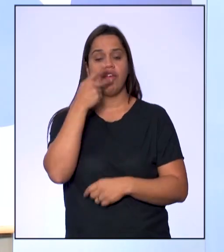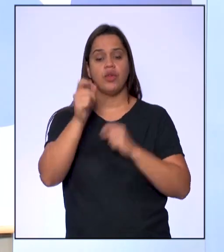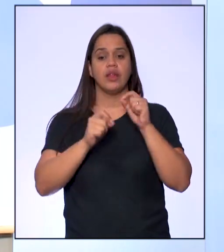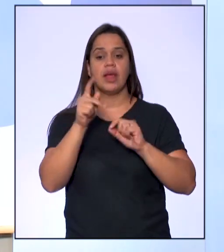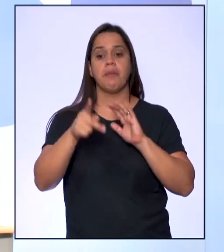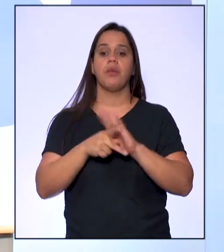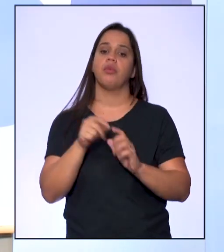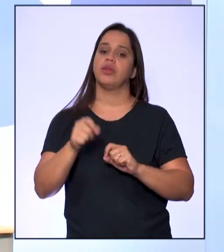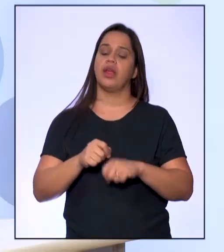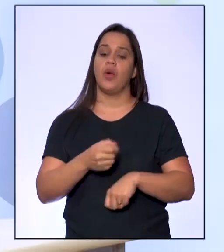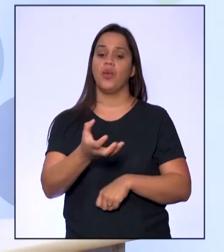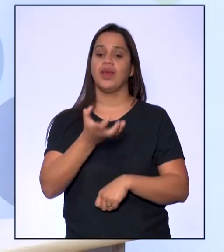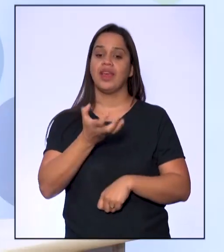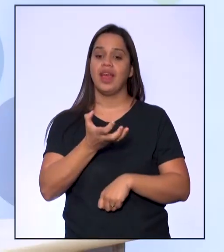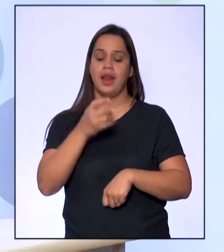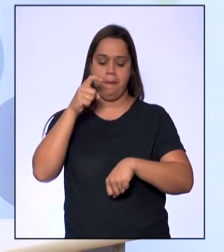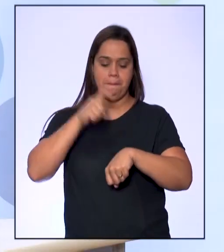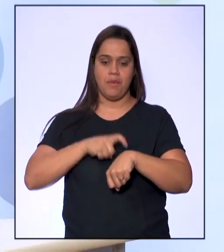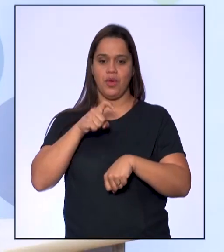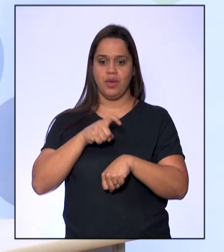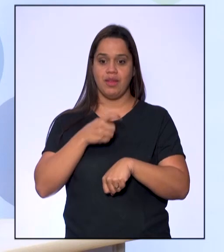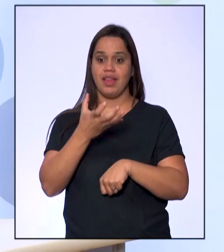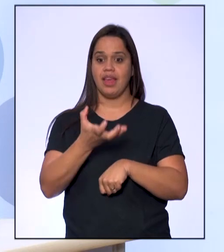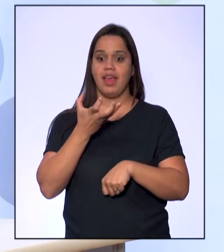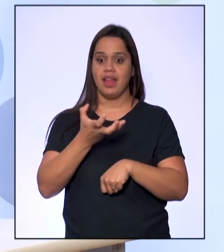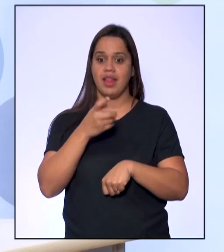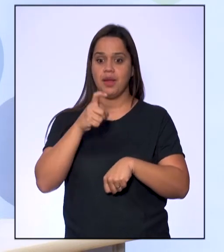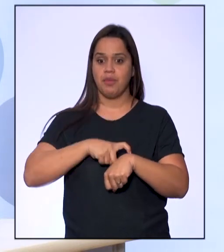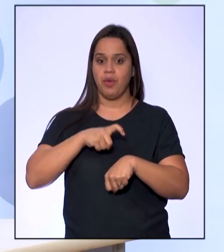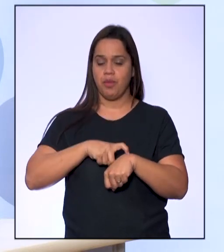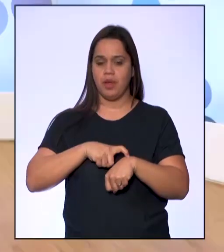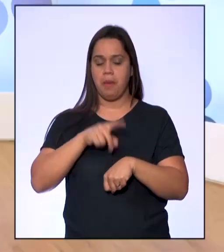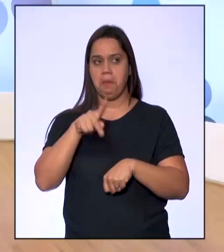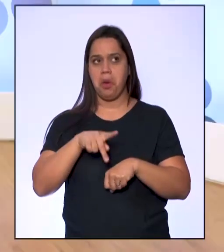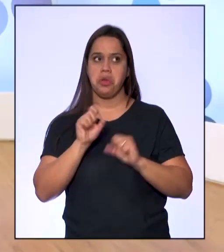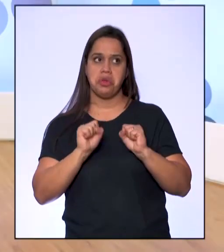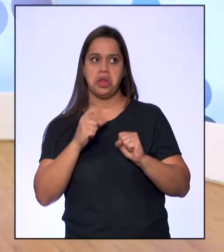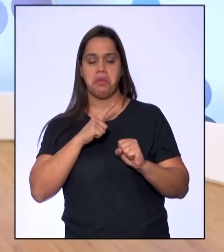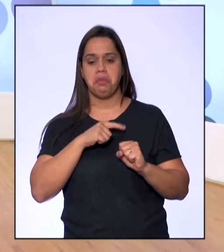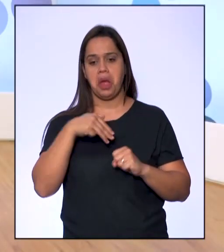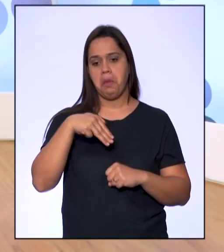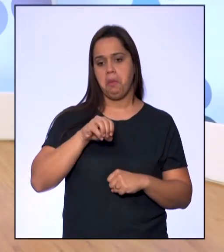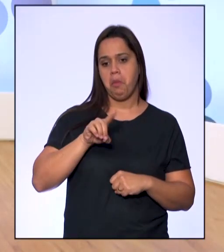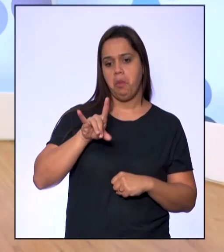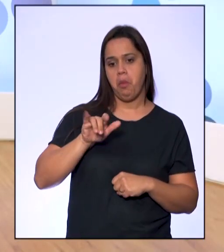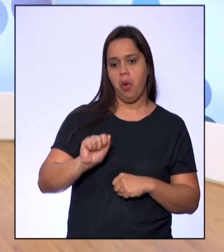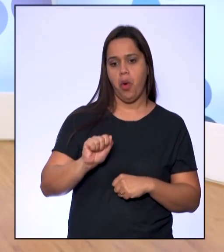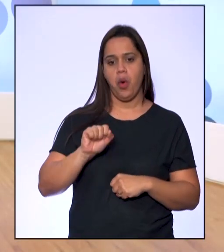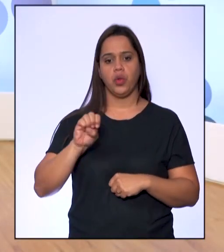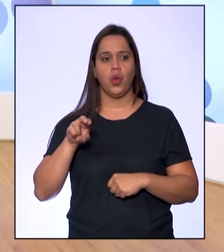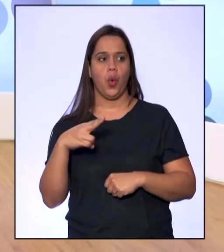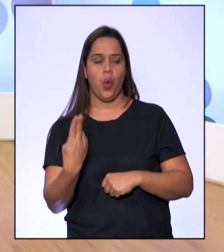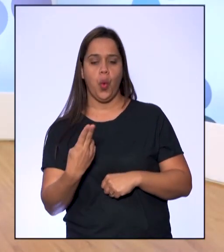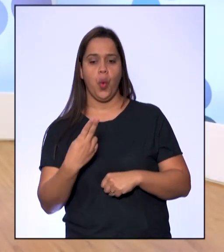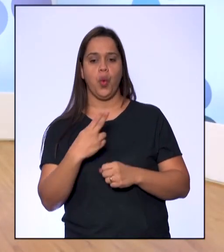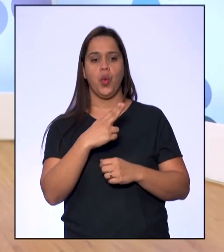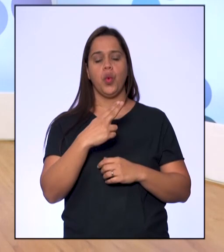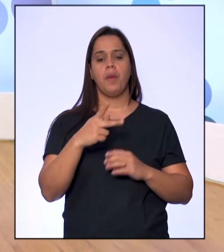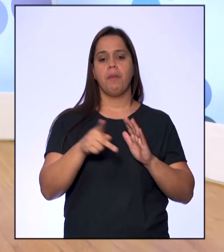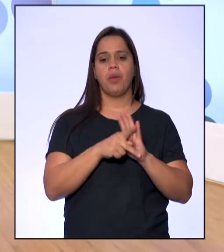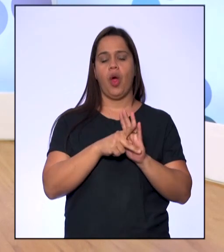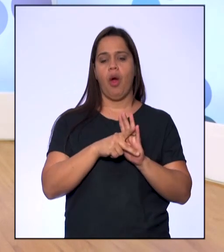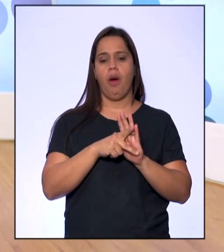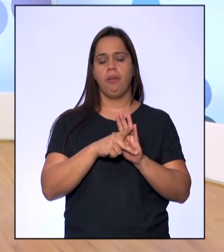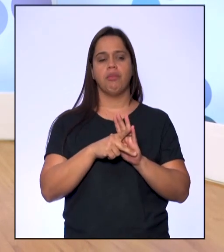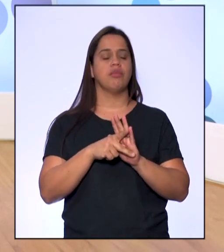Sim, também. Eu vi aqui, querer momentâneo Pode também. ser até uma moda, às vezes tem algum desenho que fica em moda. Sim. Uma tatuagem